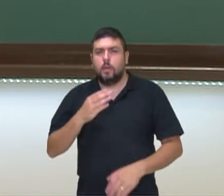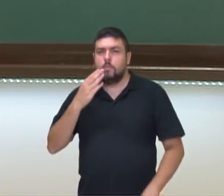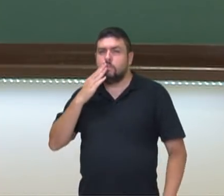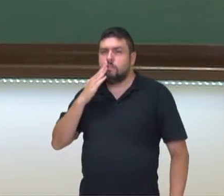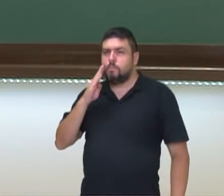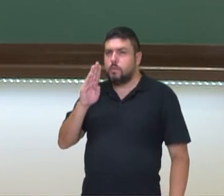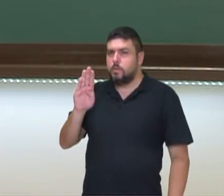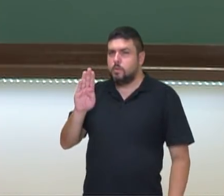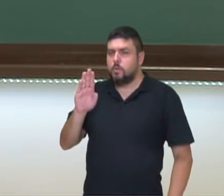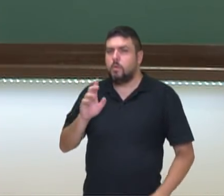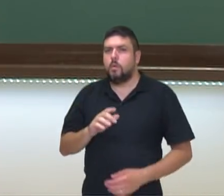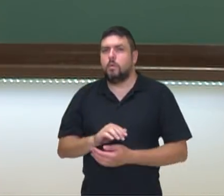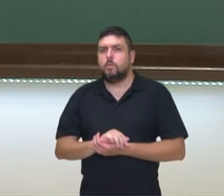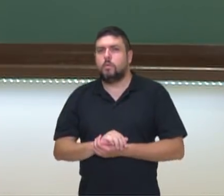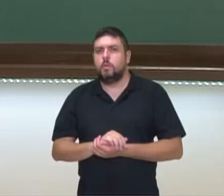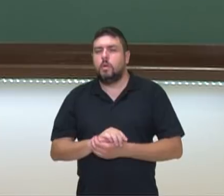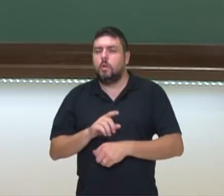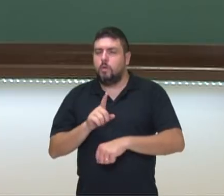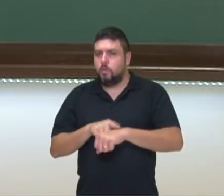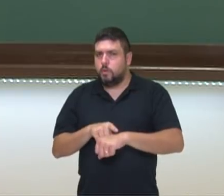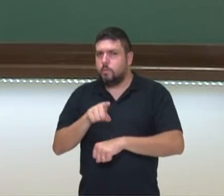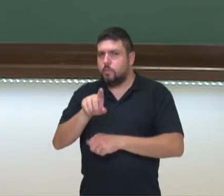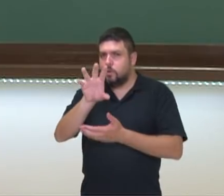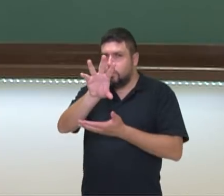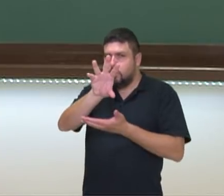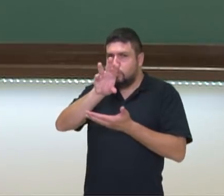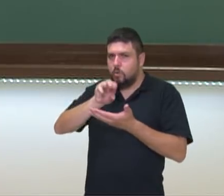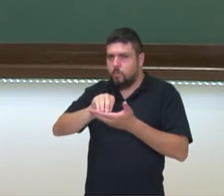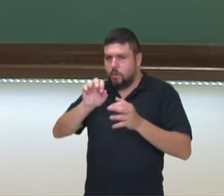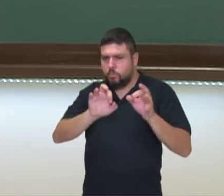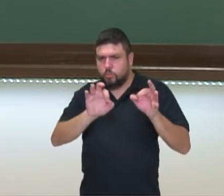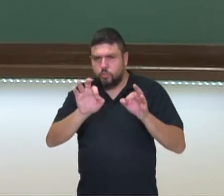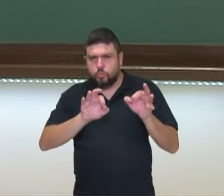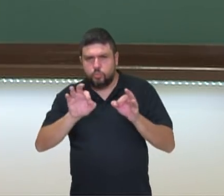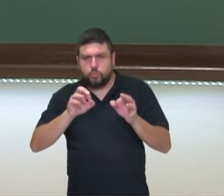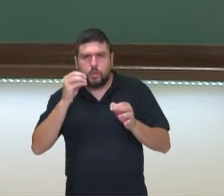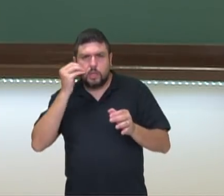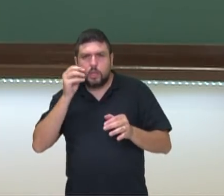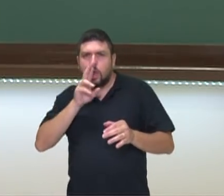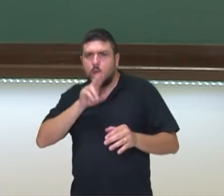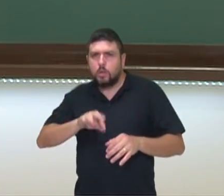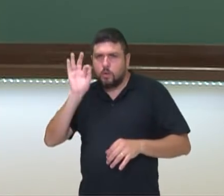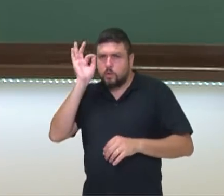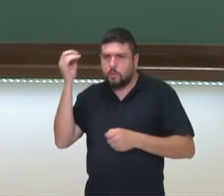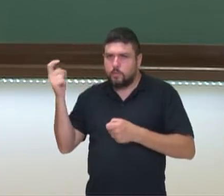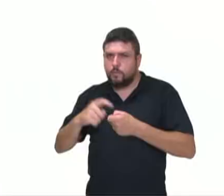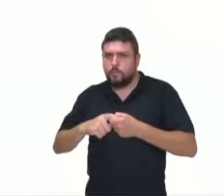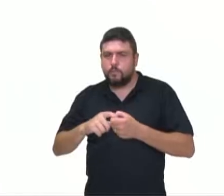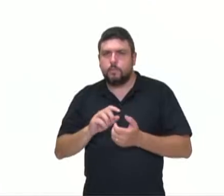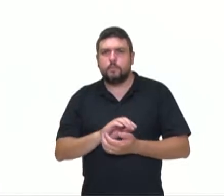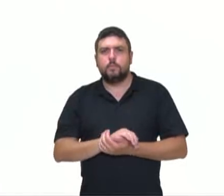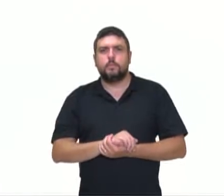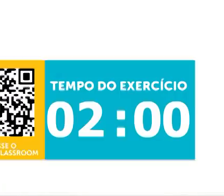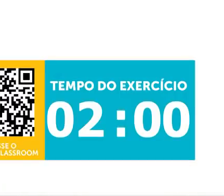Bilhões. Vamos lá, um tempo para vocês copiarem, deixar organizado, tentarem fazer, que a gente já volta.